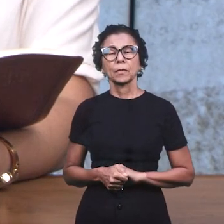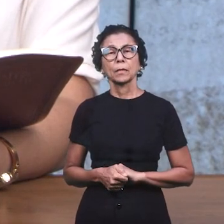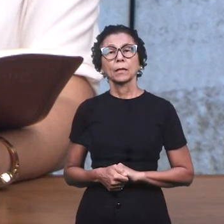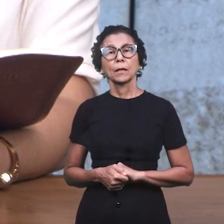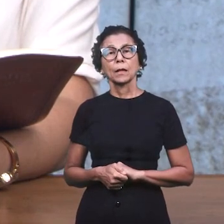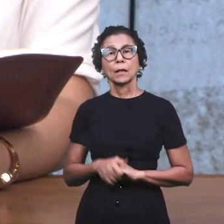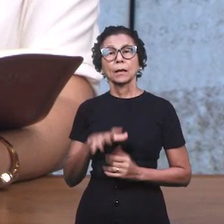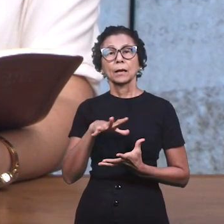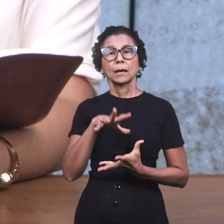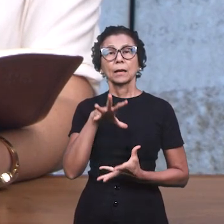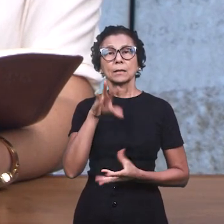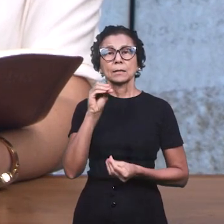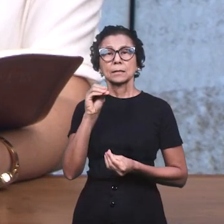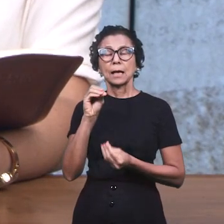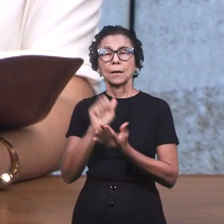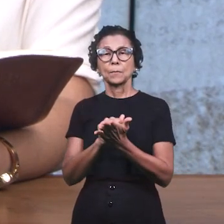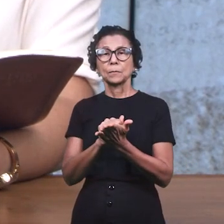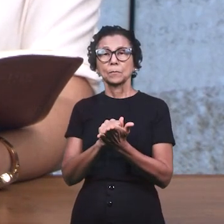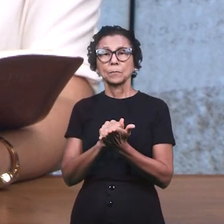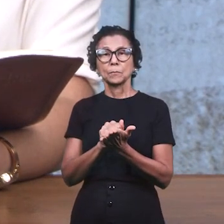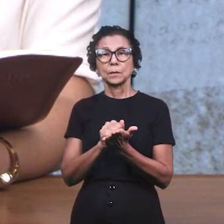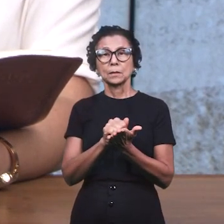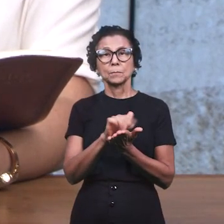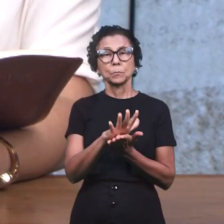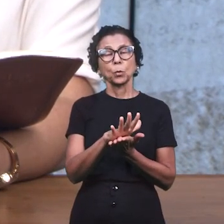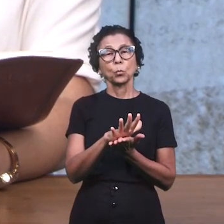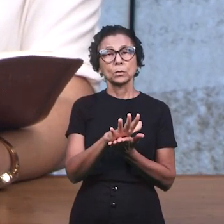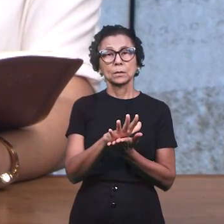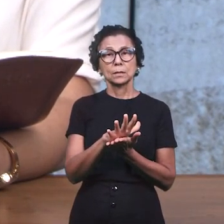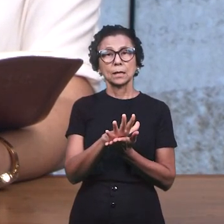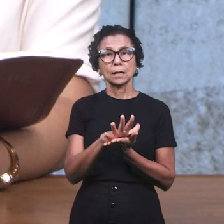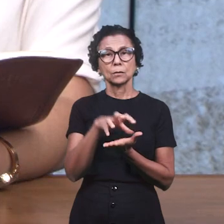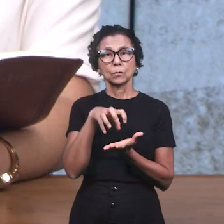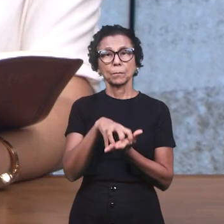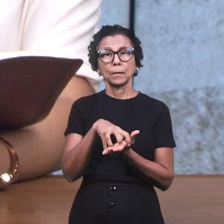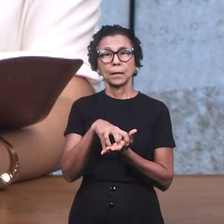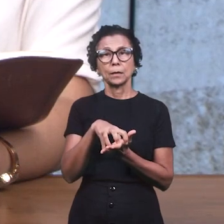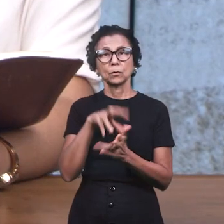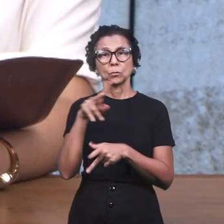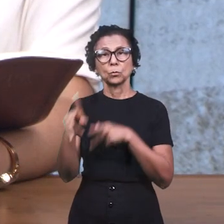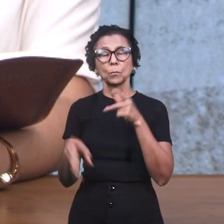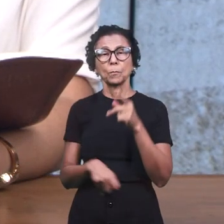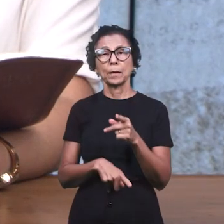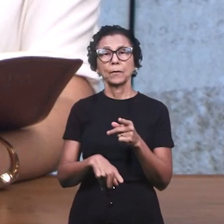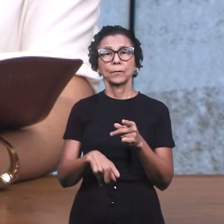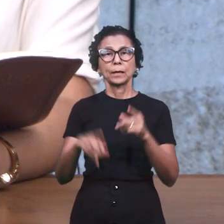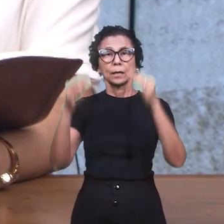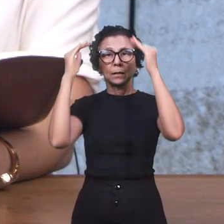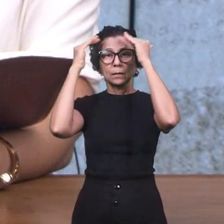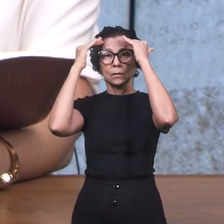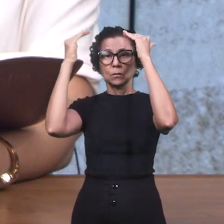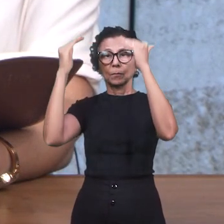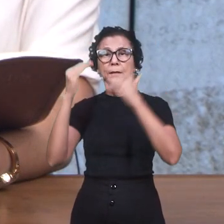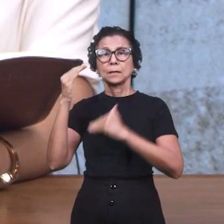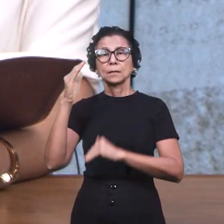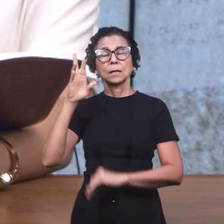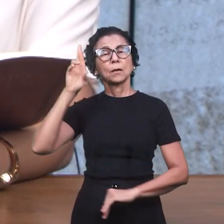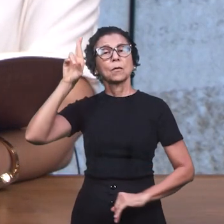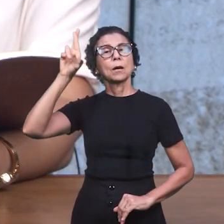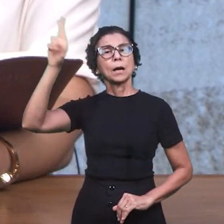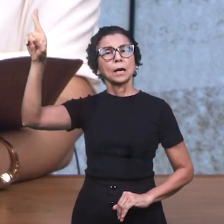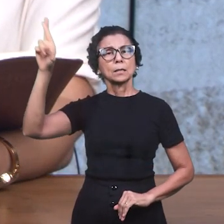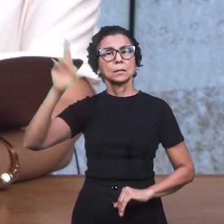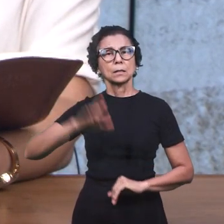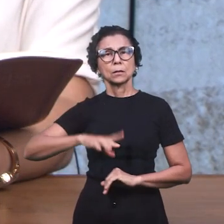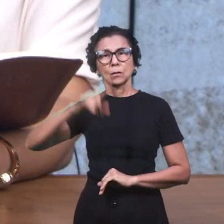será extirpada do meio do seu povo, pois desprezou a palavra do Senhor e anulou o